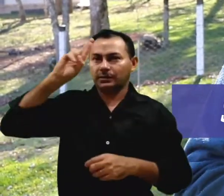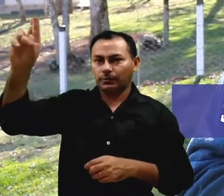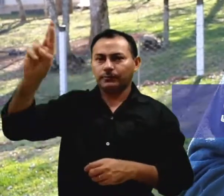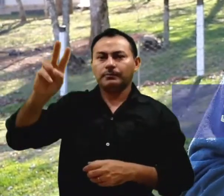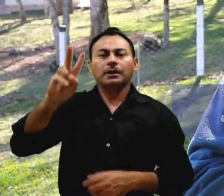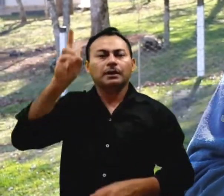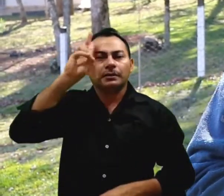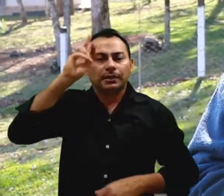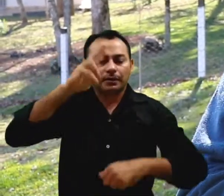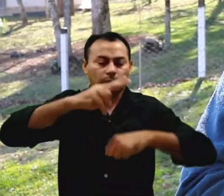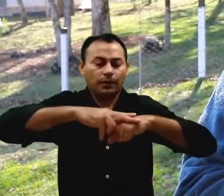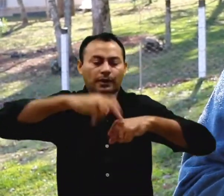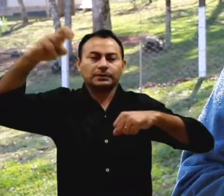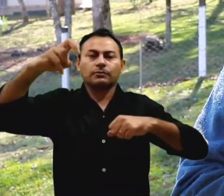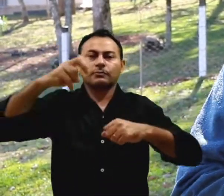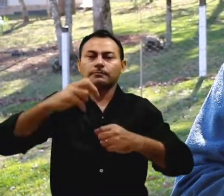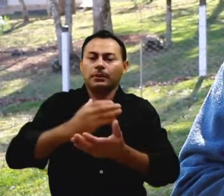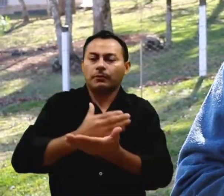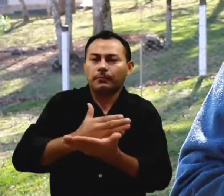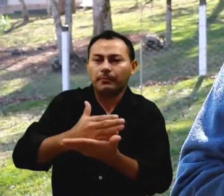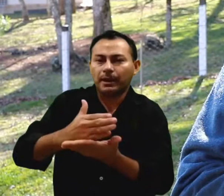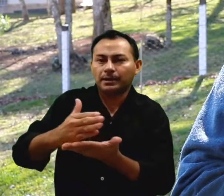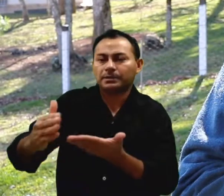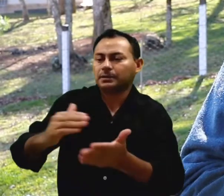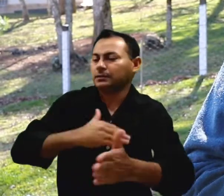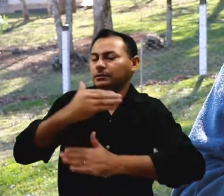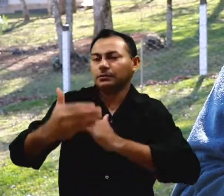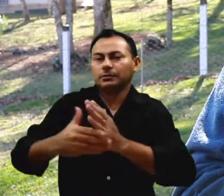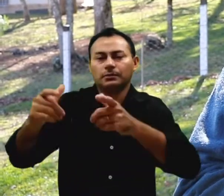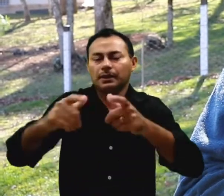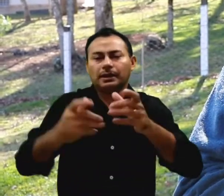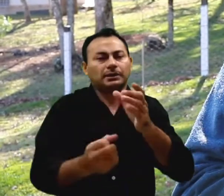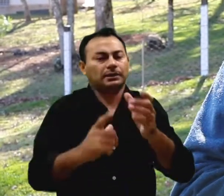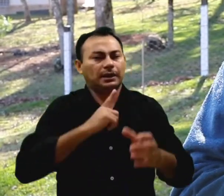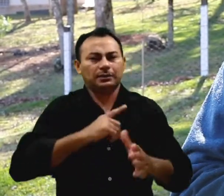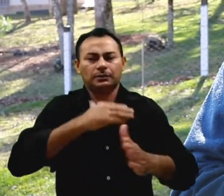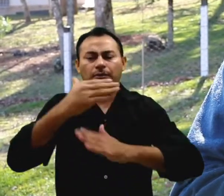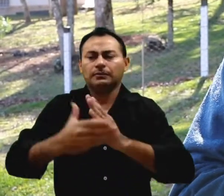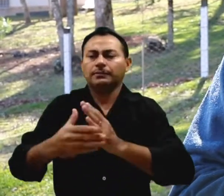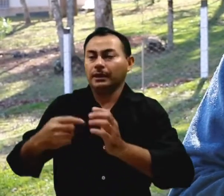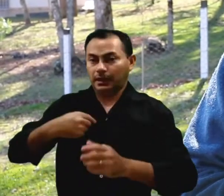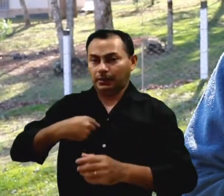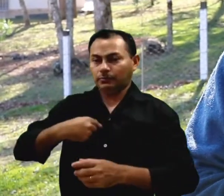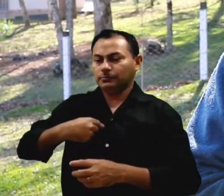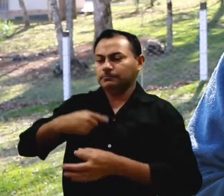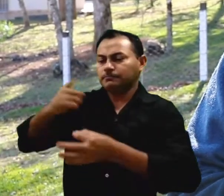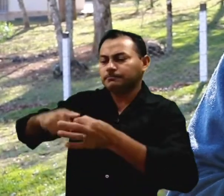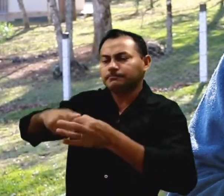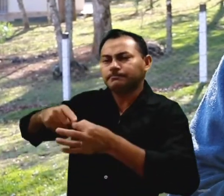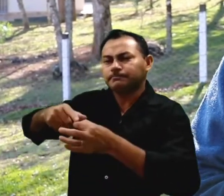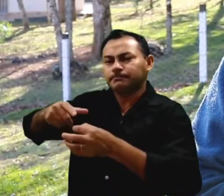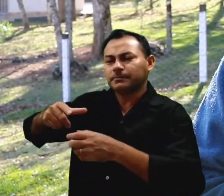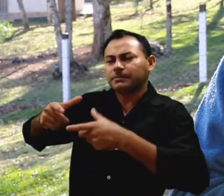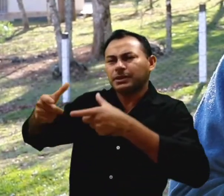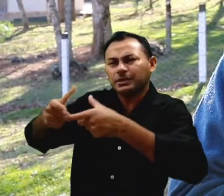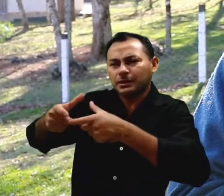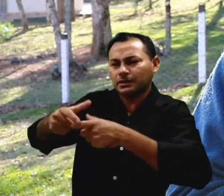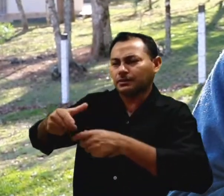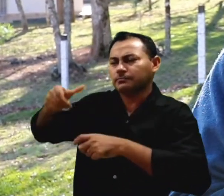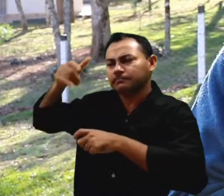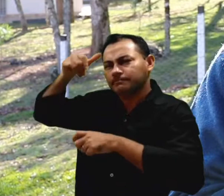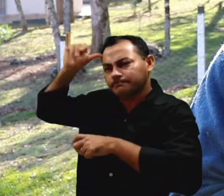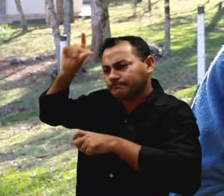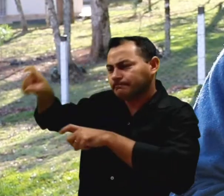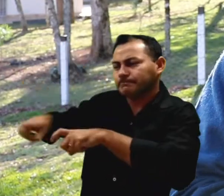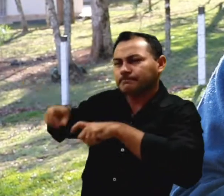E lembrando a vocação, ela nasce em todos os lugares. Eu vim do interior do sítio, trabalhava com